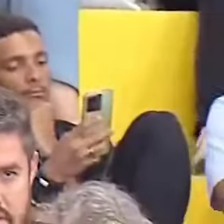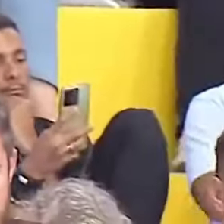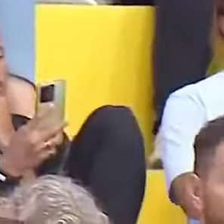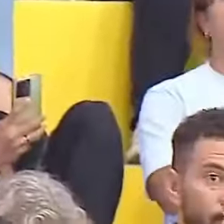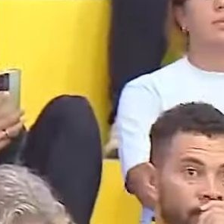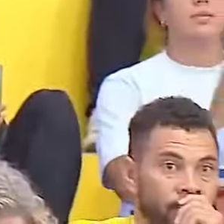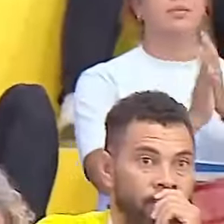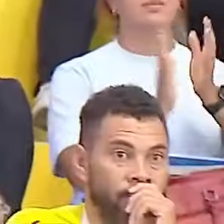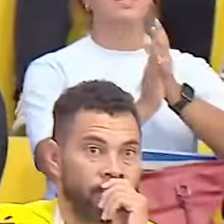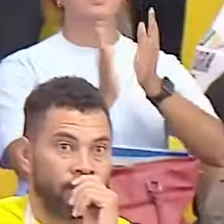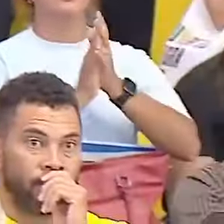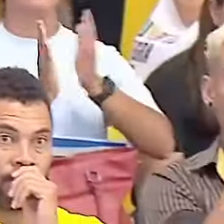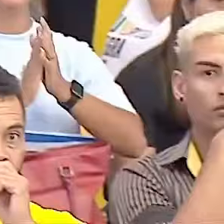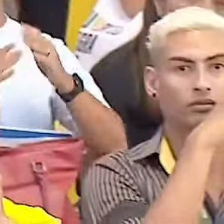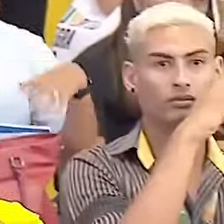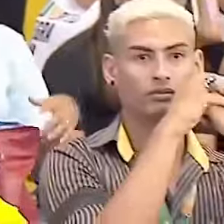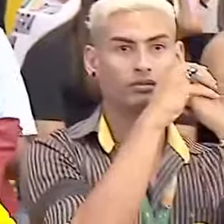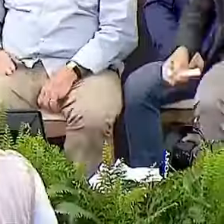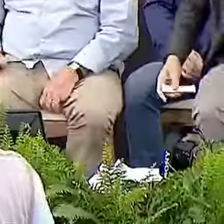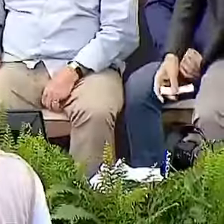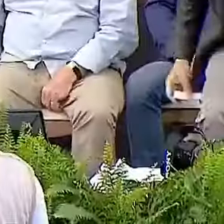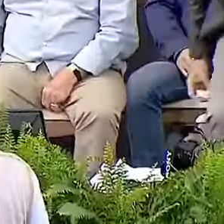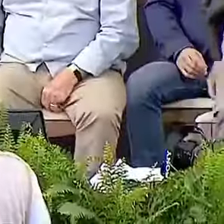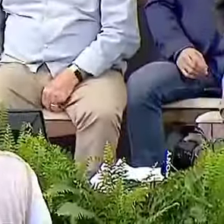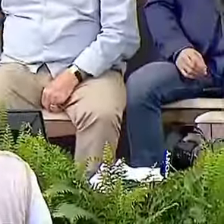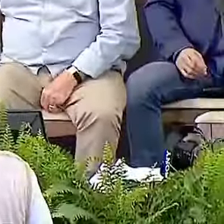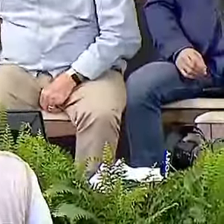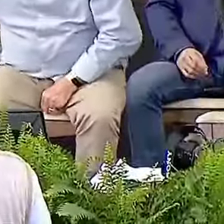Agora a gente vai tirar uma foto com o plano, gente.